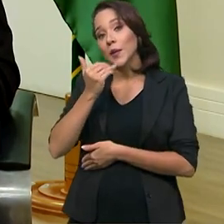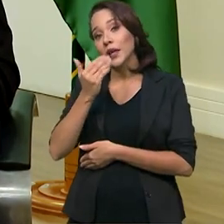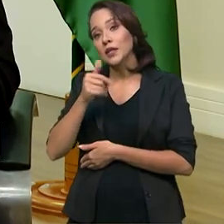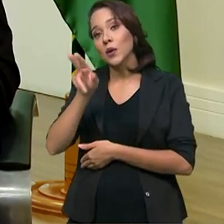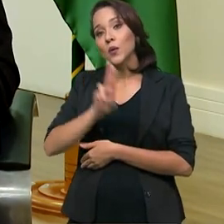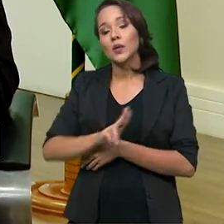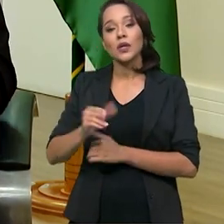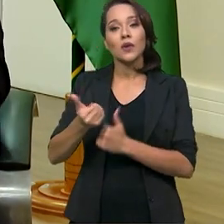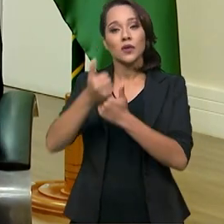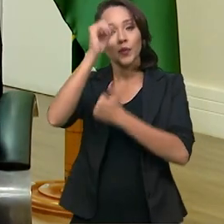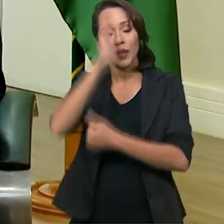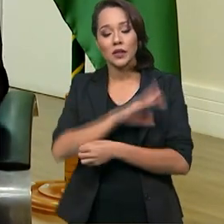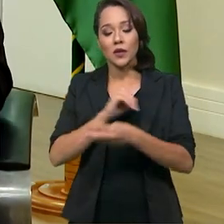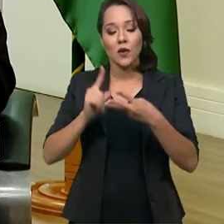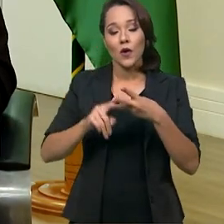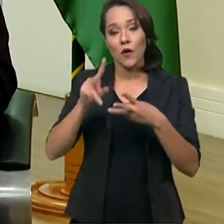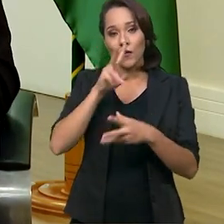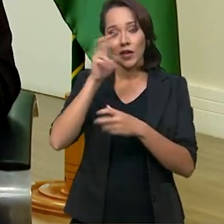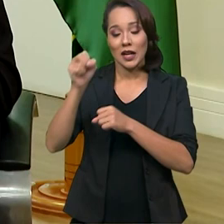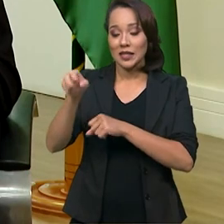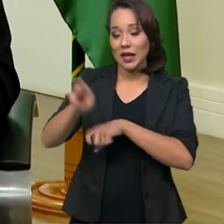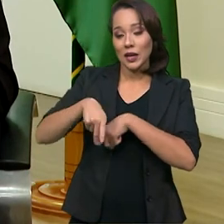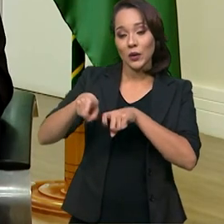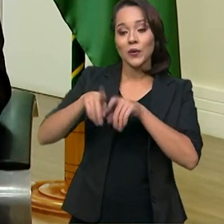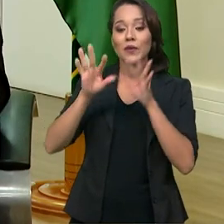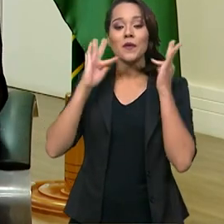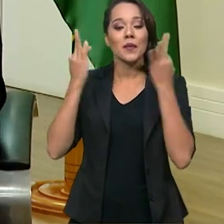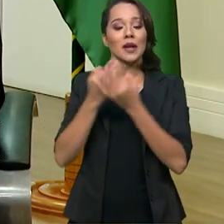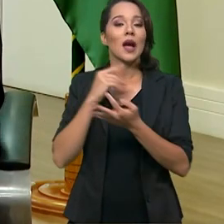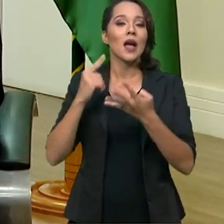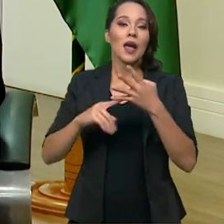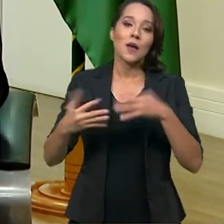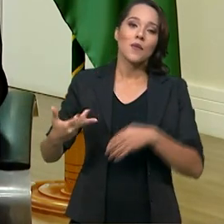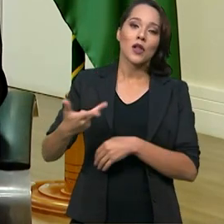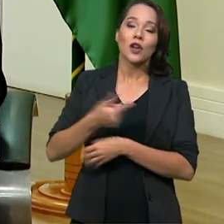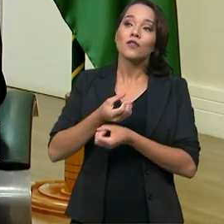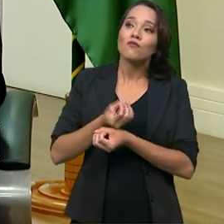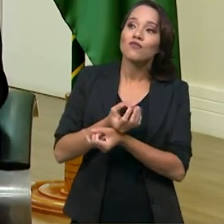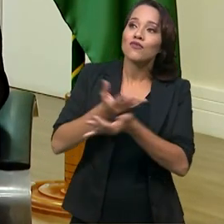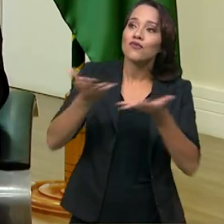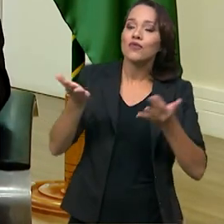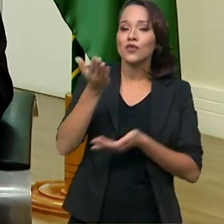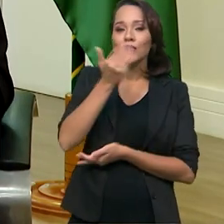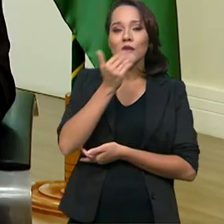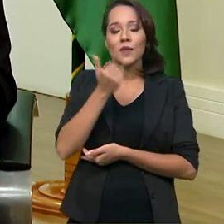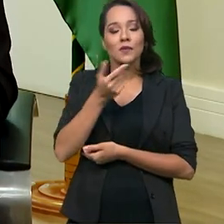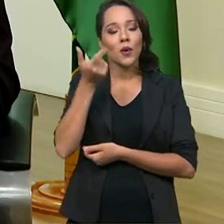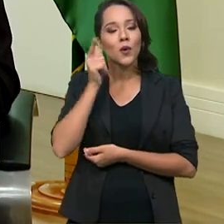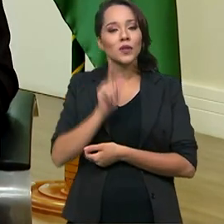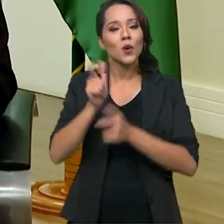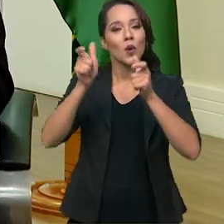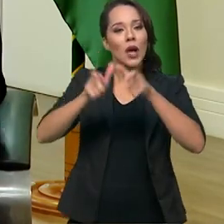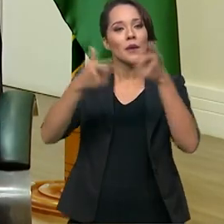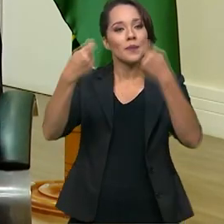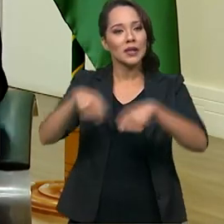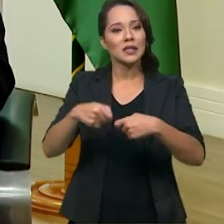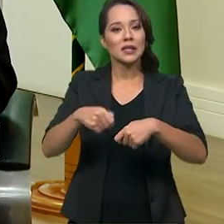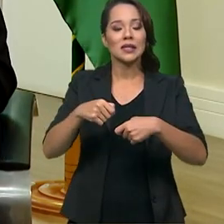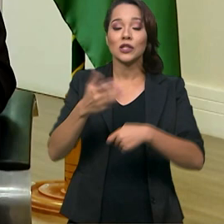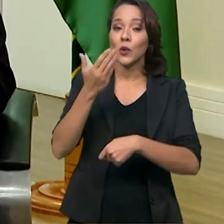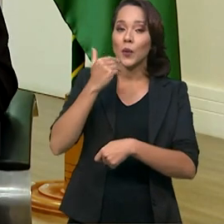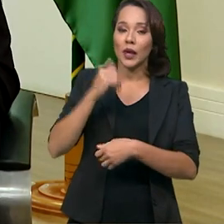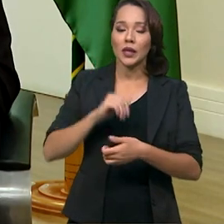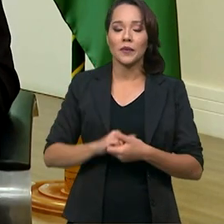através do Auxílio Brasil, fortalecendo a agricultura familiar e melhorando a distribuição de alimentos para que chegue na ponta para o cidadão que precisa